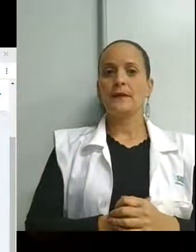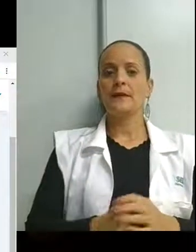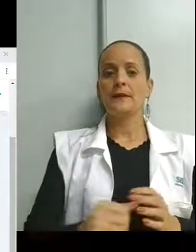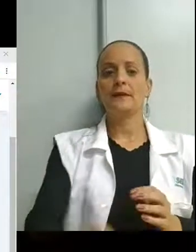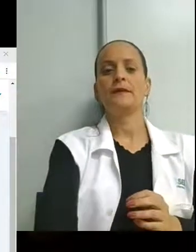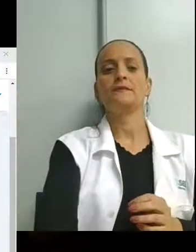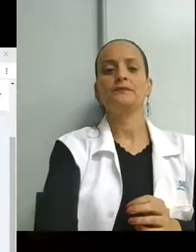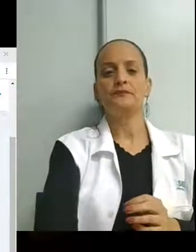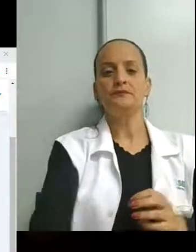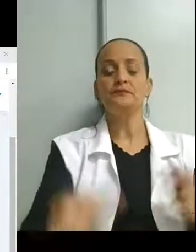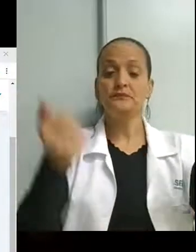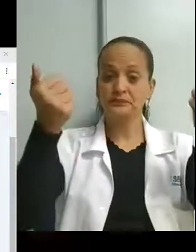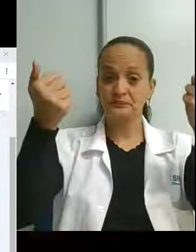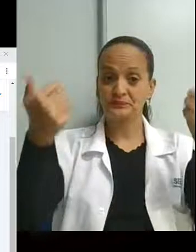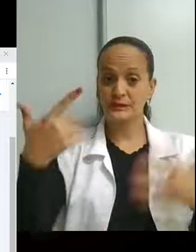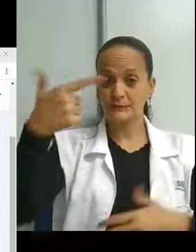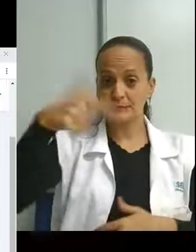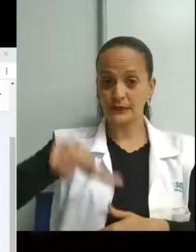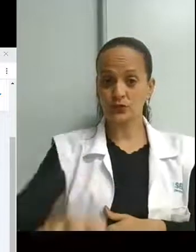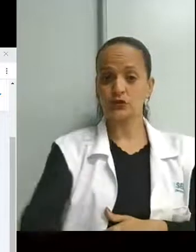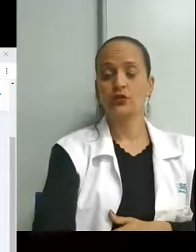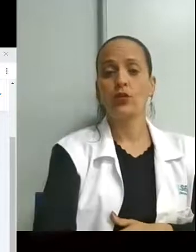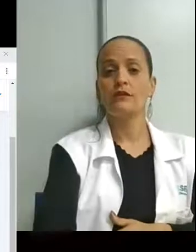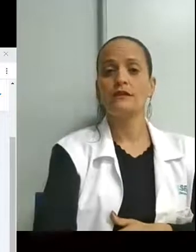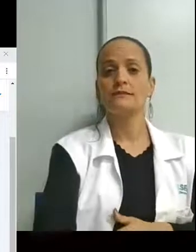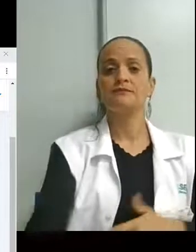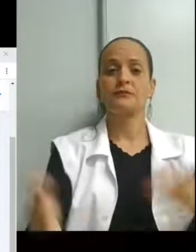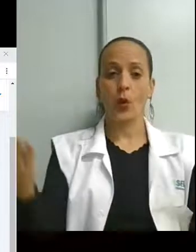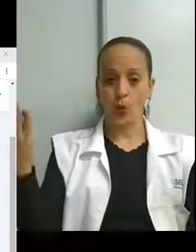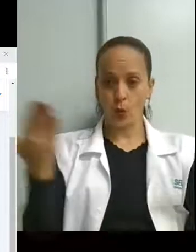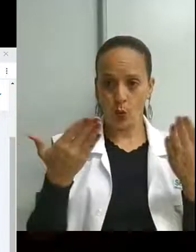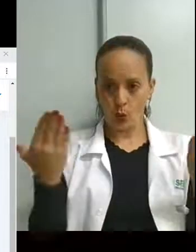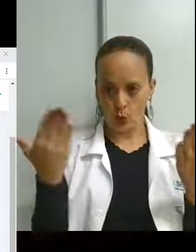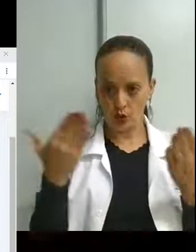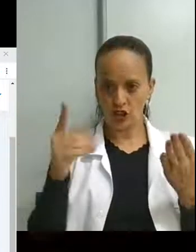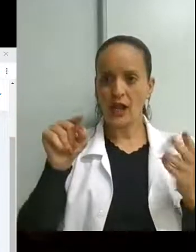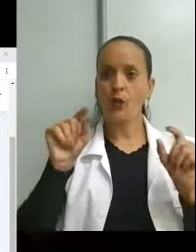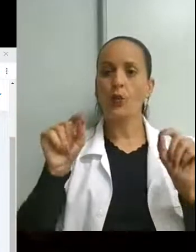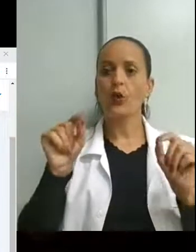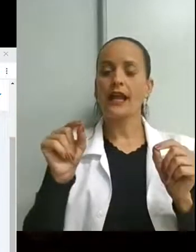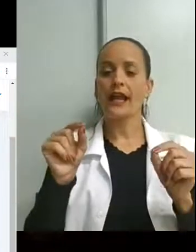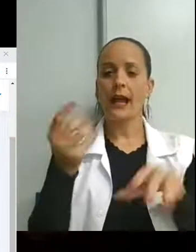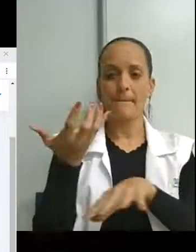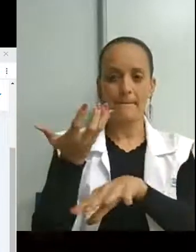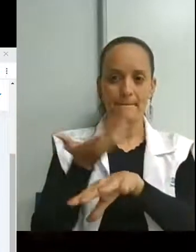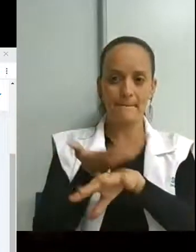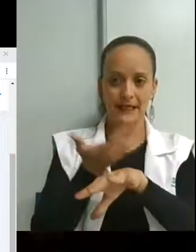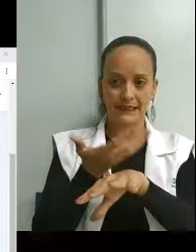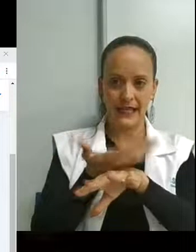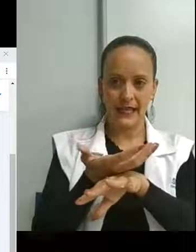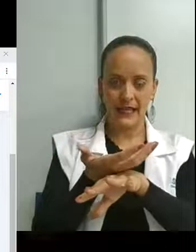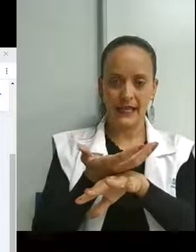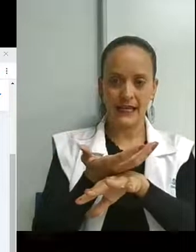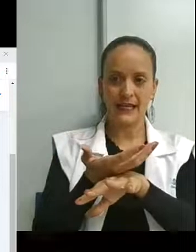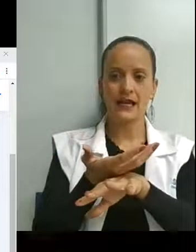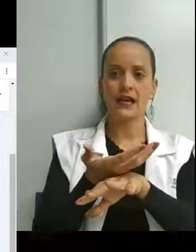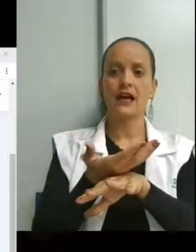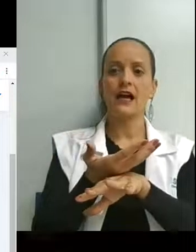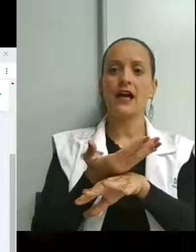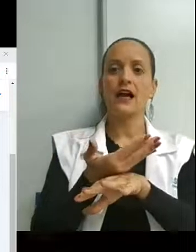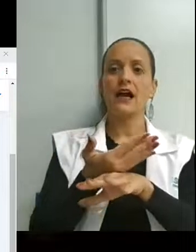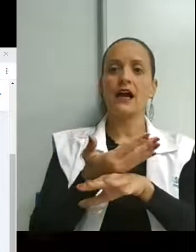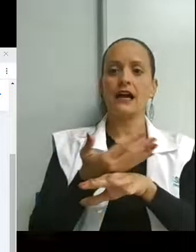nosso cronograma, essa é a nossa última web, né, dessa unidade curricular de Fundamentos de Eletricidade, certo? Então, eu